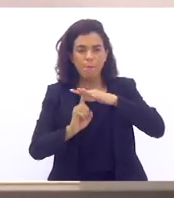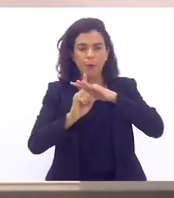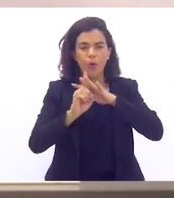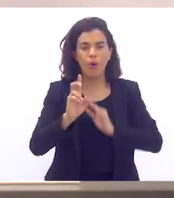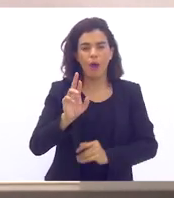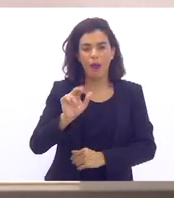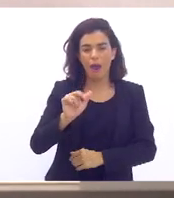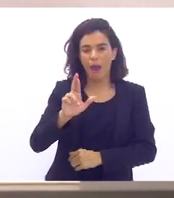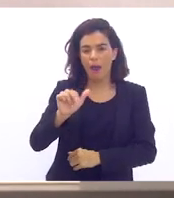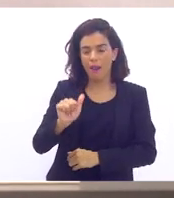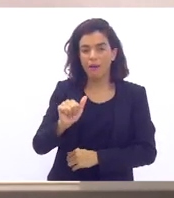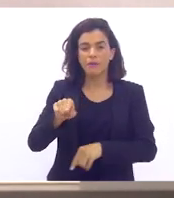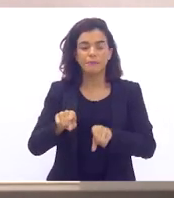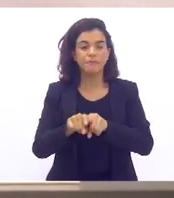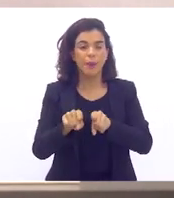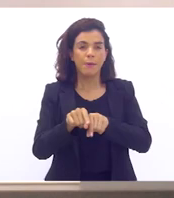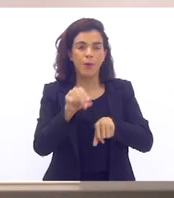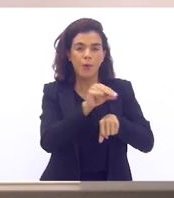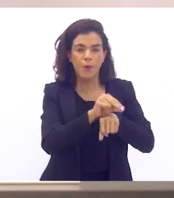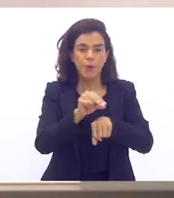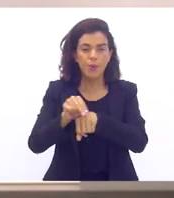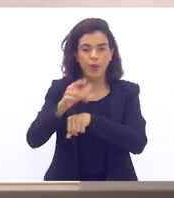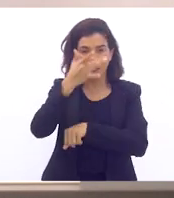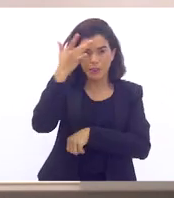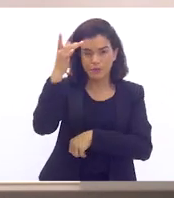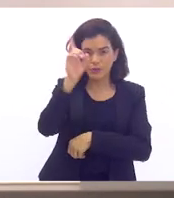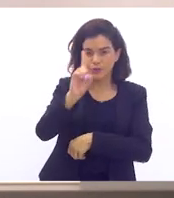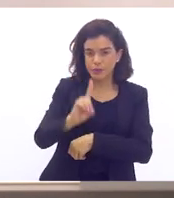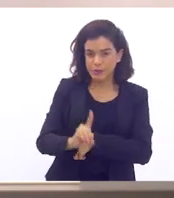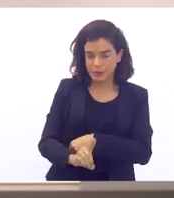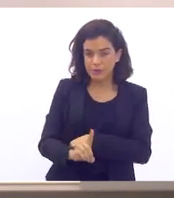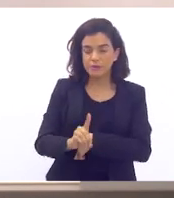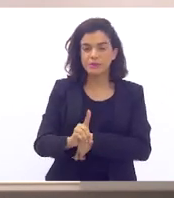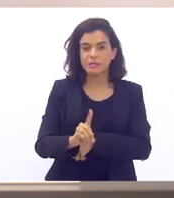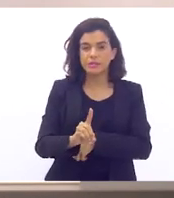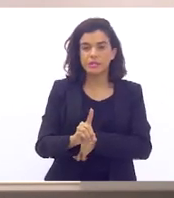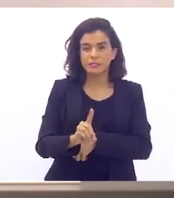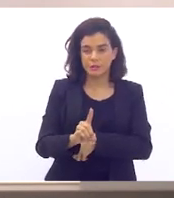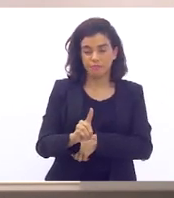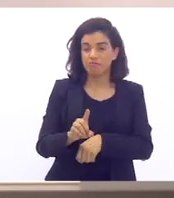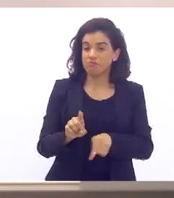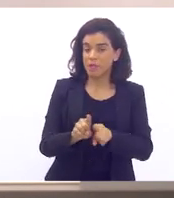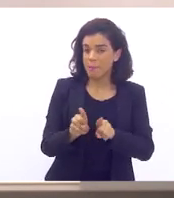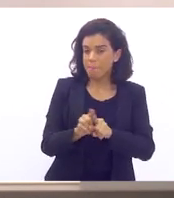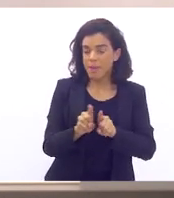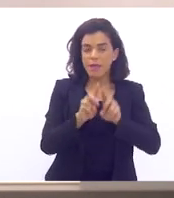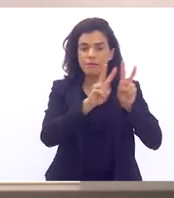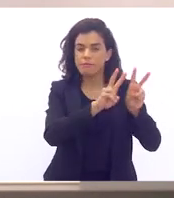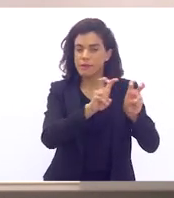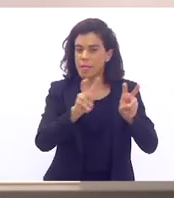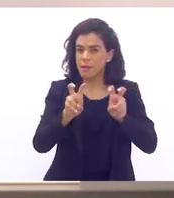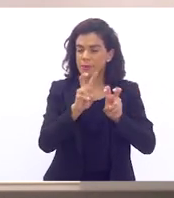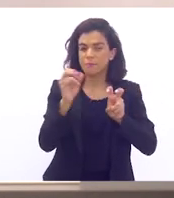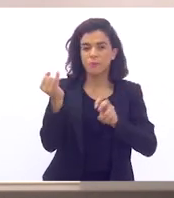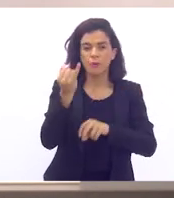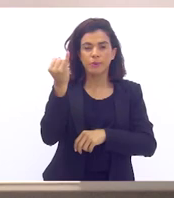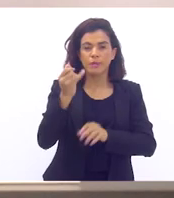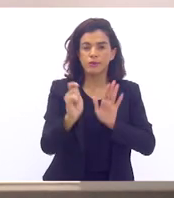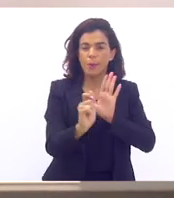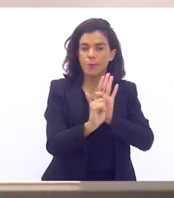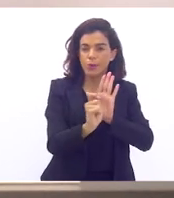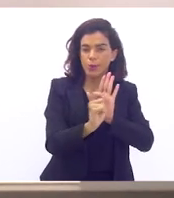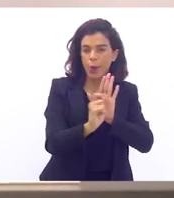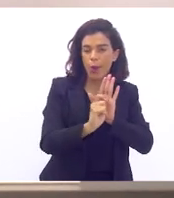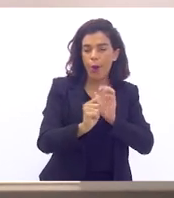ao direito e ao cuidado das pessoas com deficiência outros temas também relevantes como a questão da droga